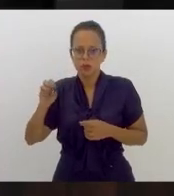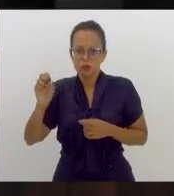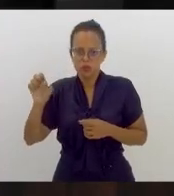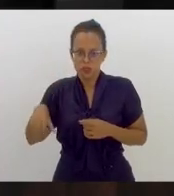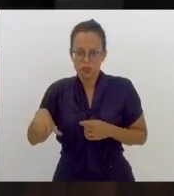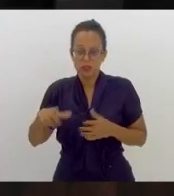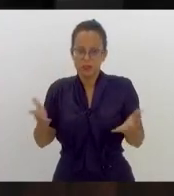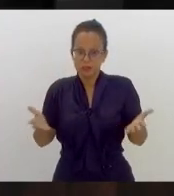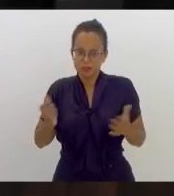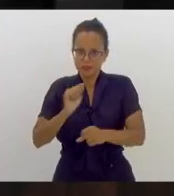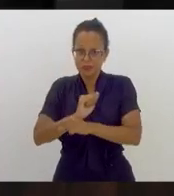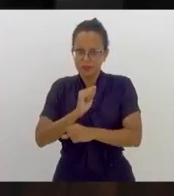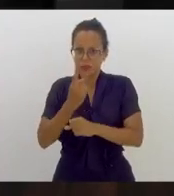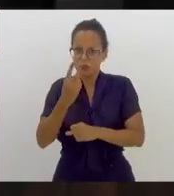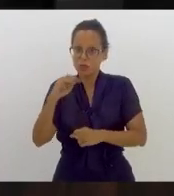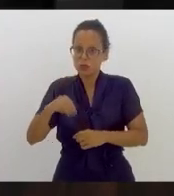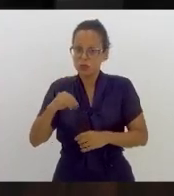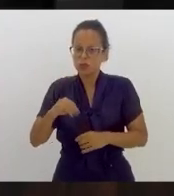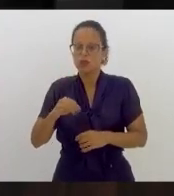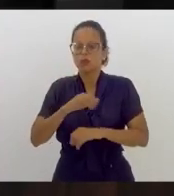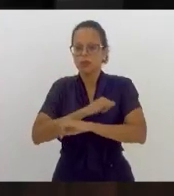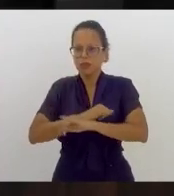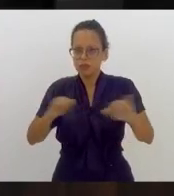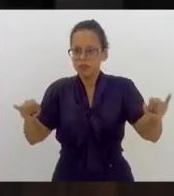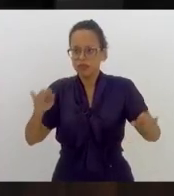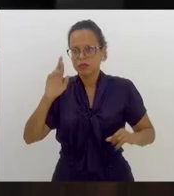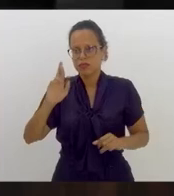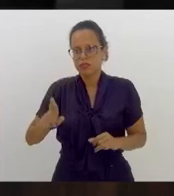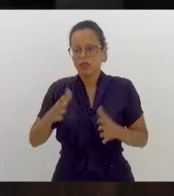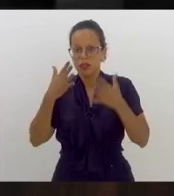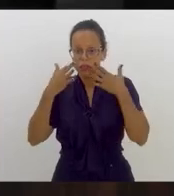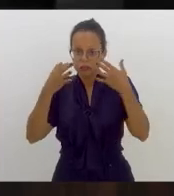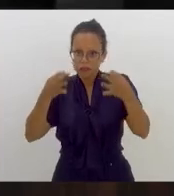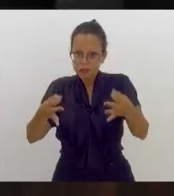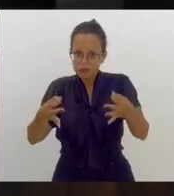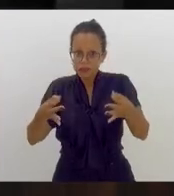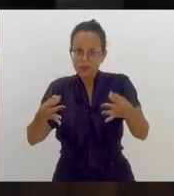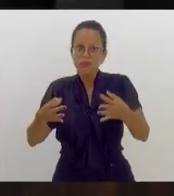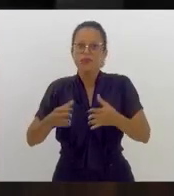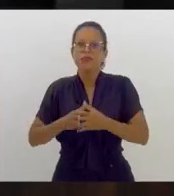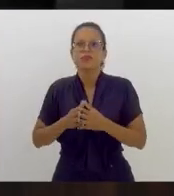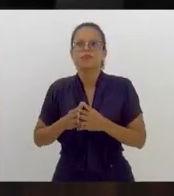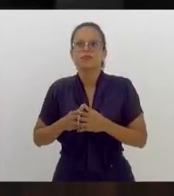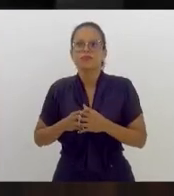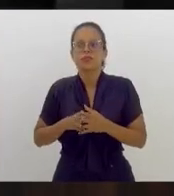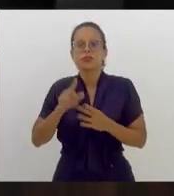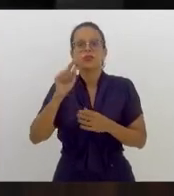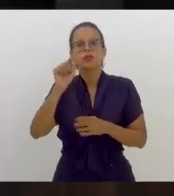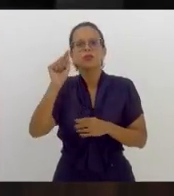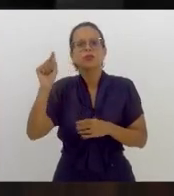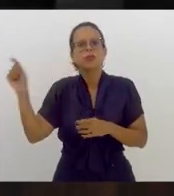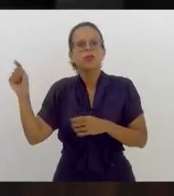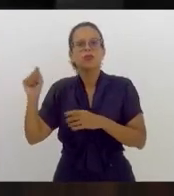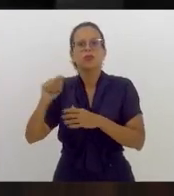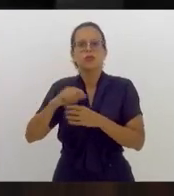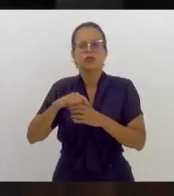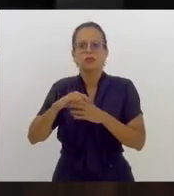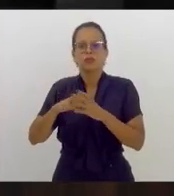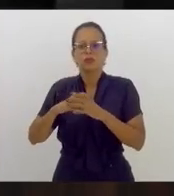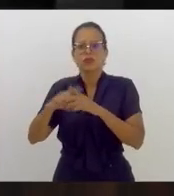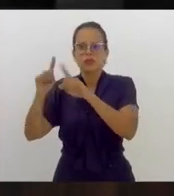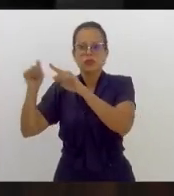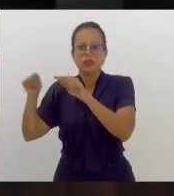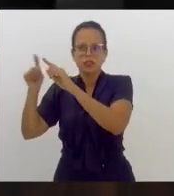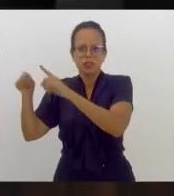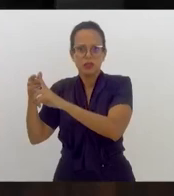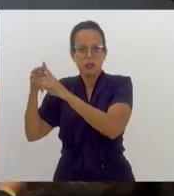para proclamar o resultado. Atenção, senhores parlamentares, se encontram nos gabinetes e no